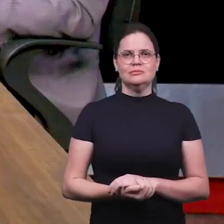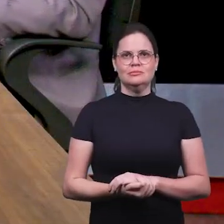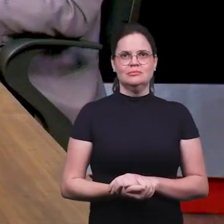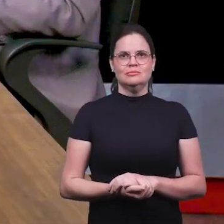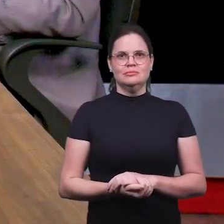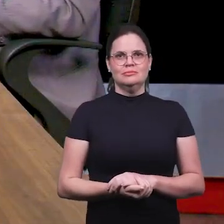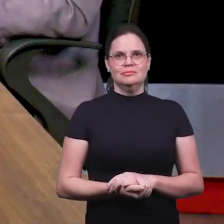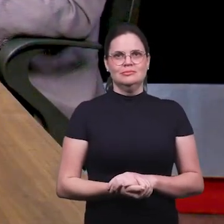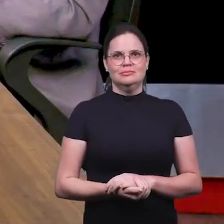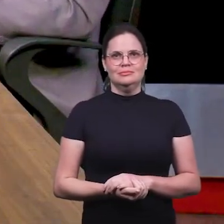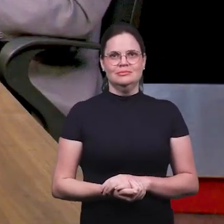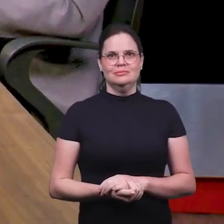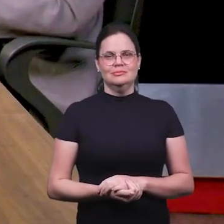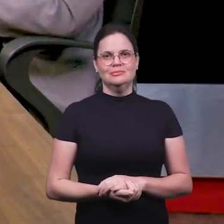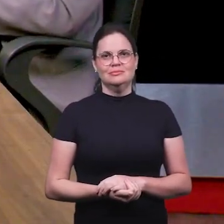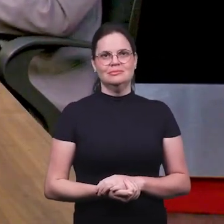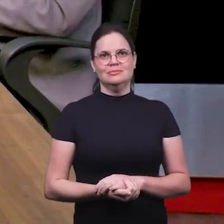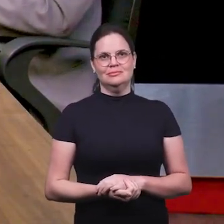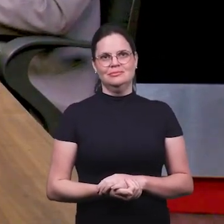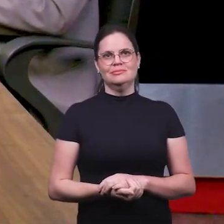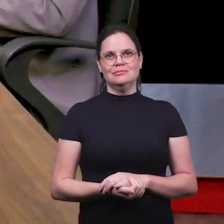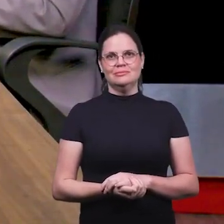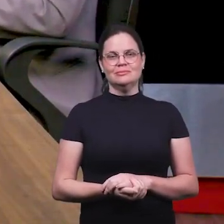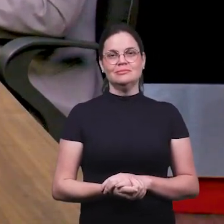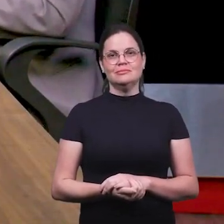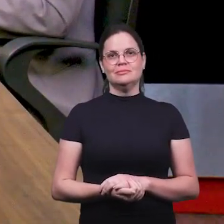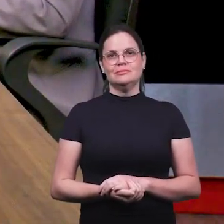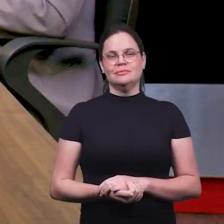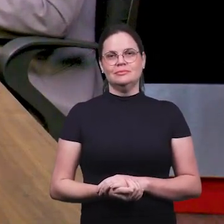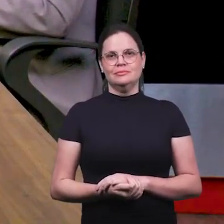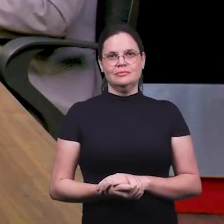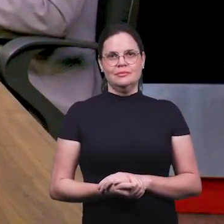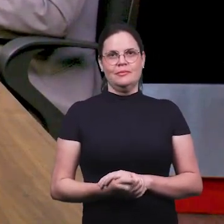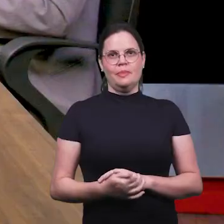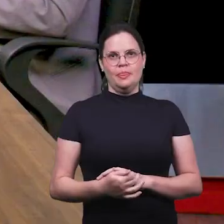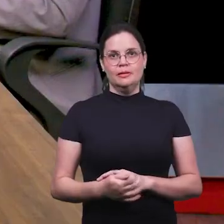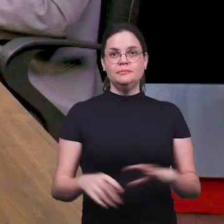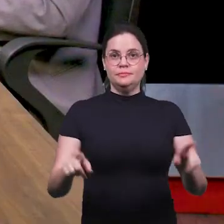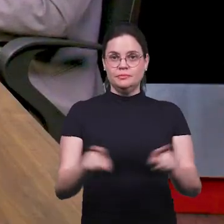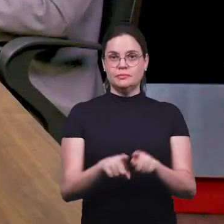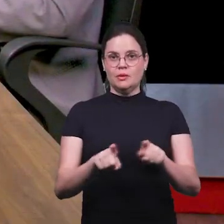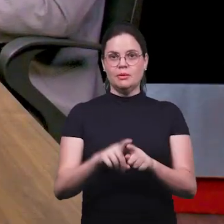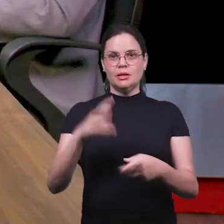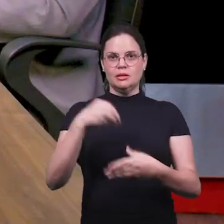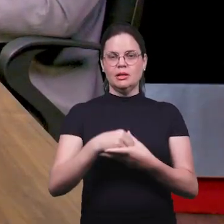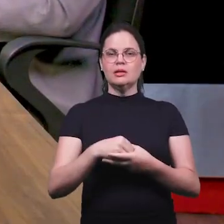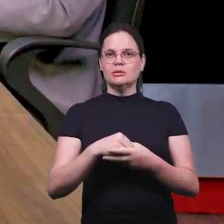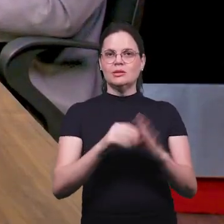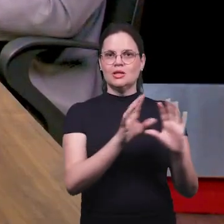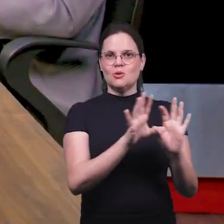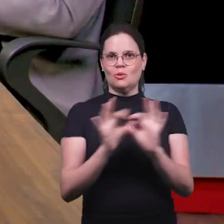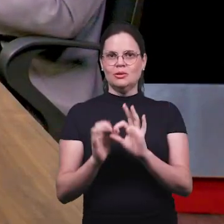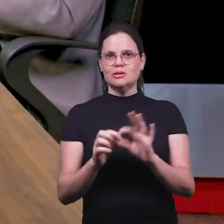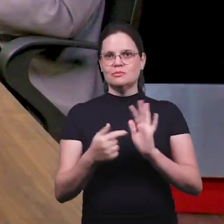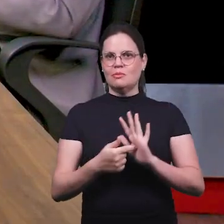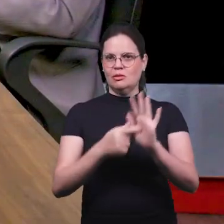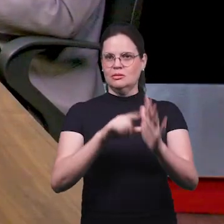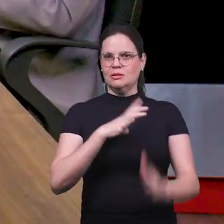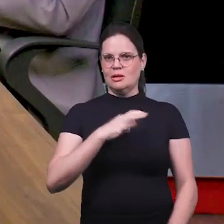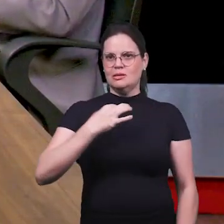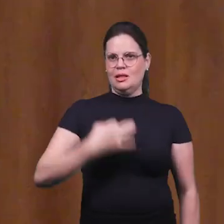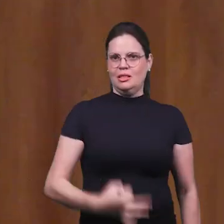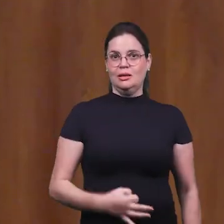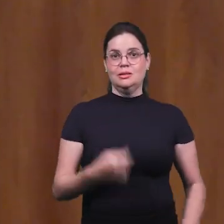certeza é que está, inclusive, inserido nesse contexto aqui, porque